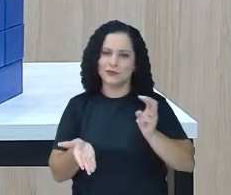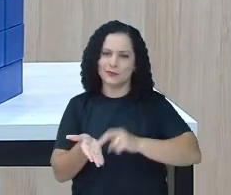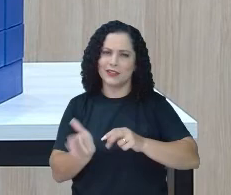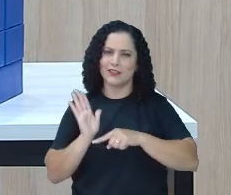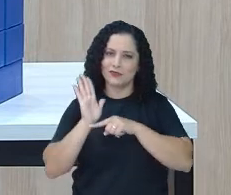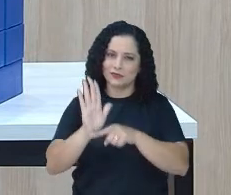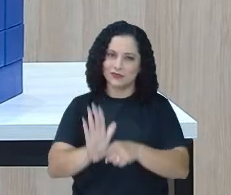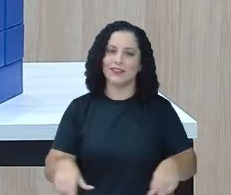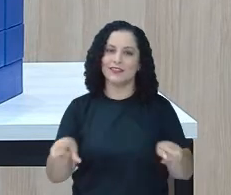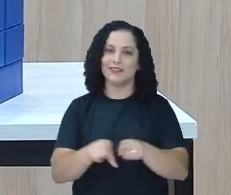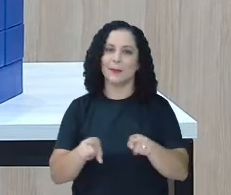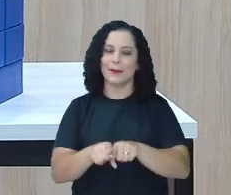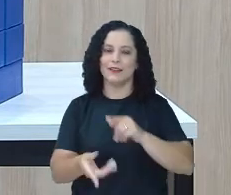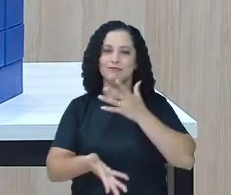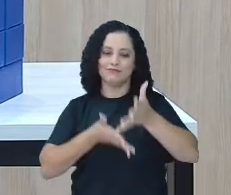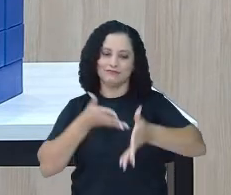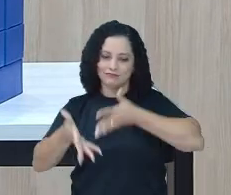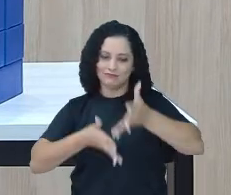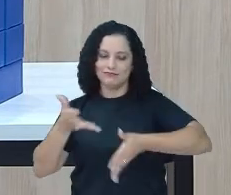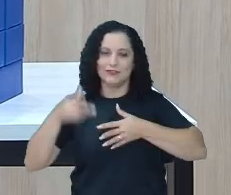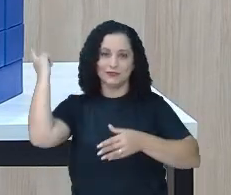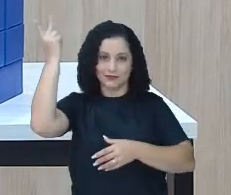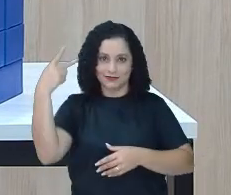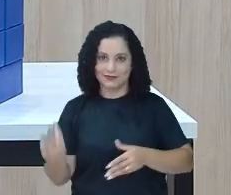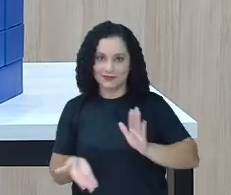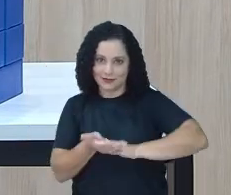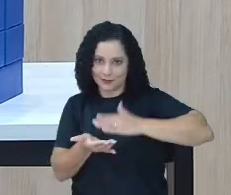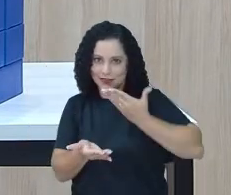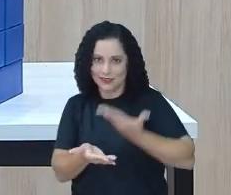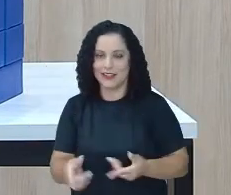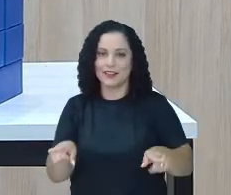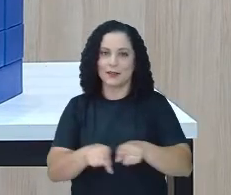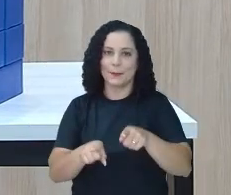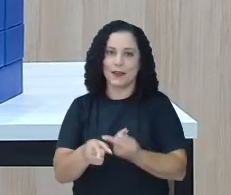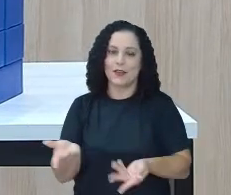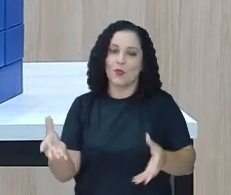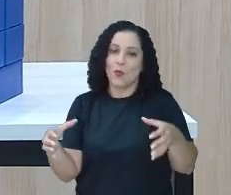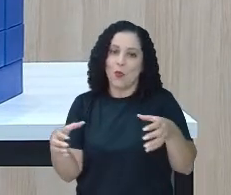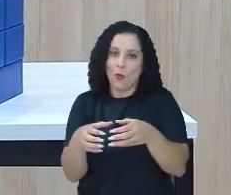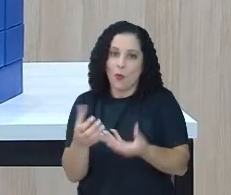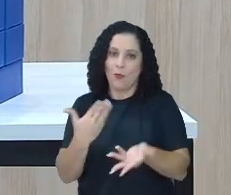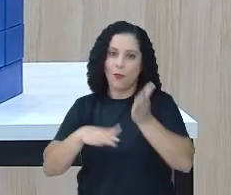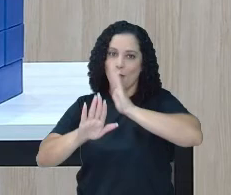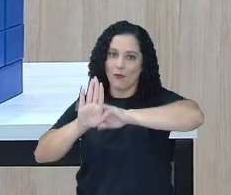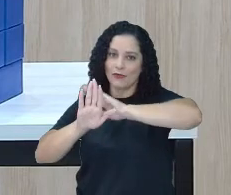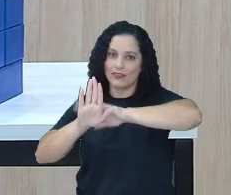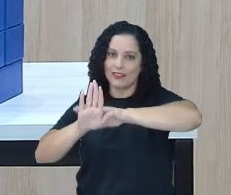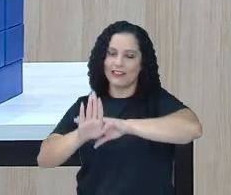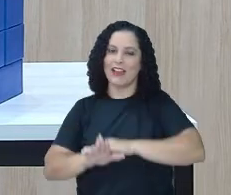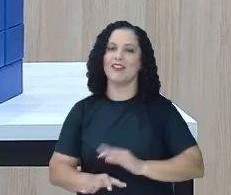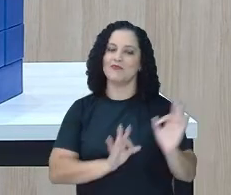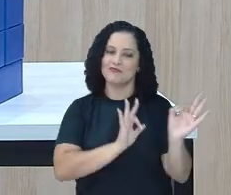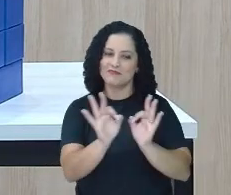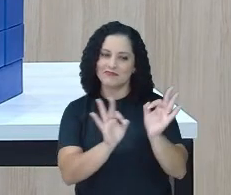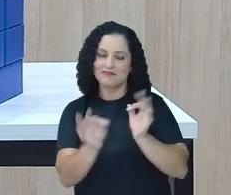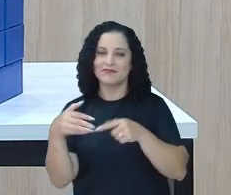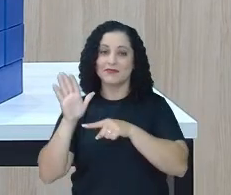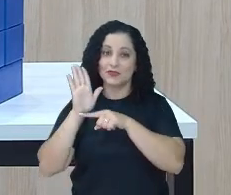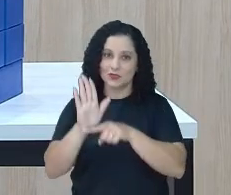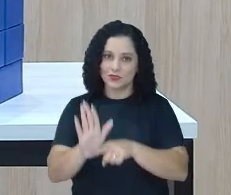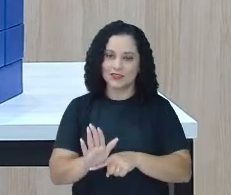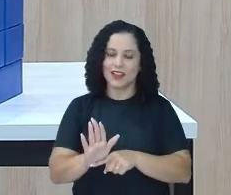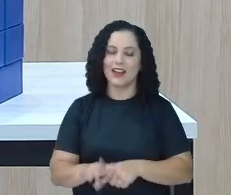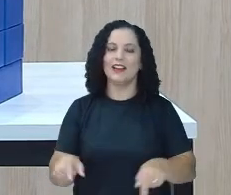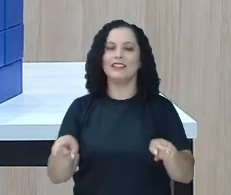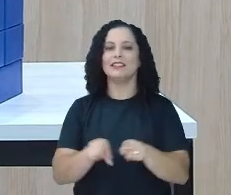Agradeço a tradutora, né, Késia. A produção, que deu um show hoje de ajuda, Billy e Gil, não é verdade?